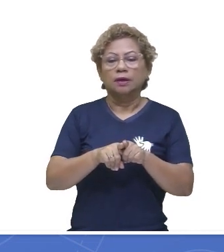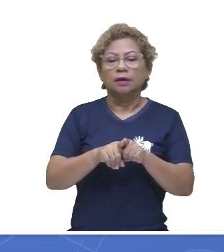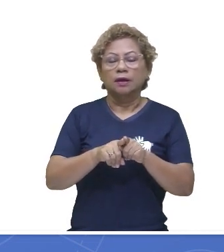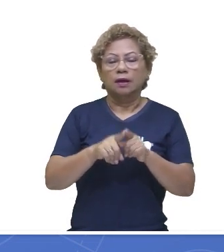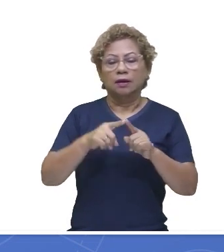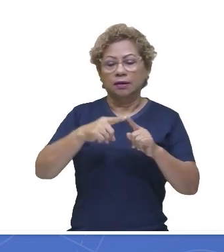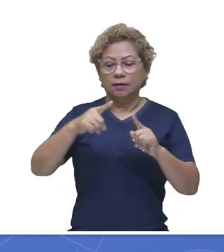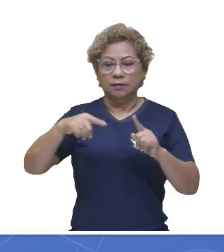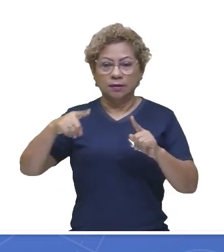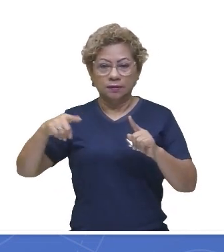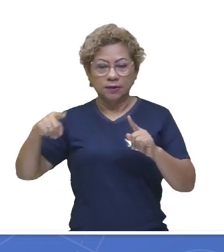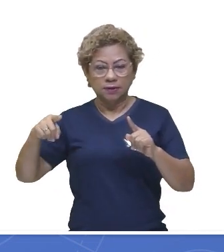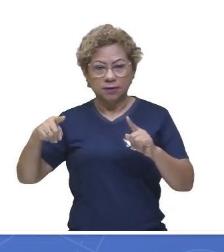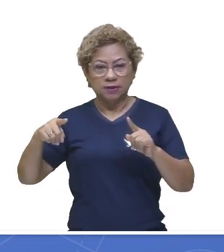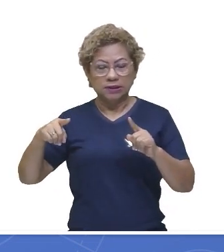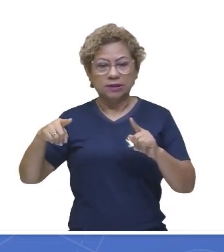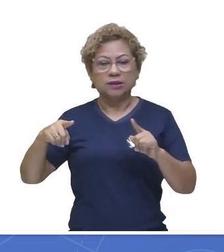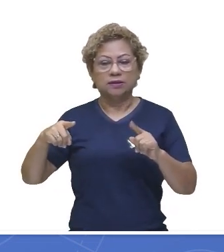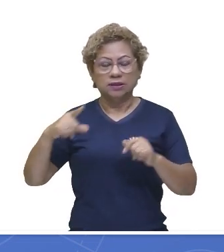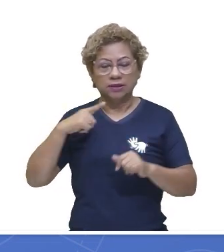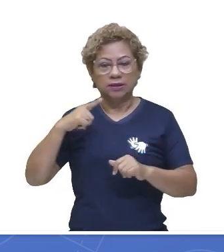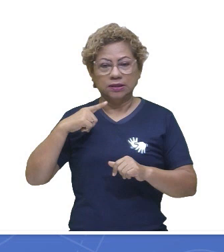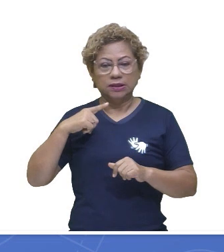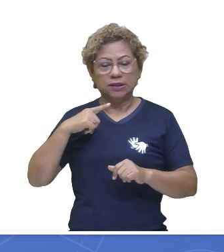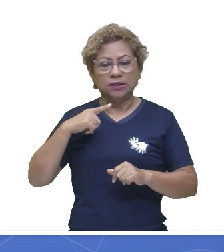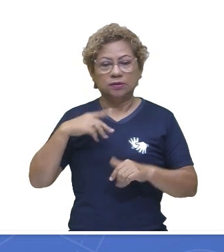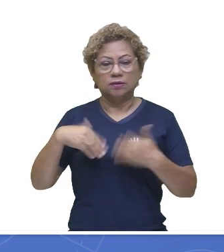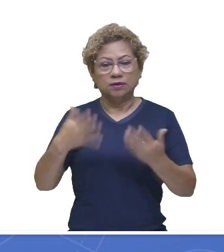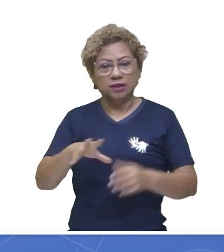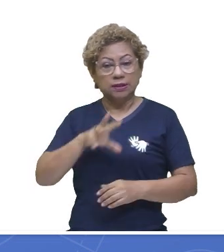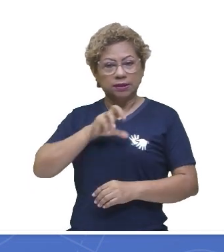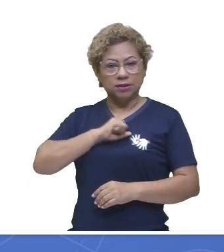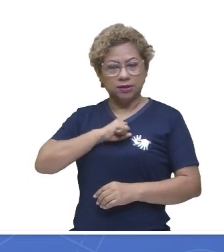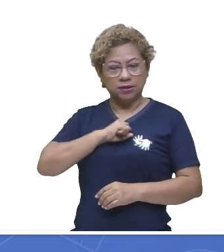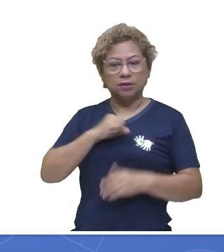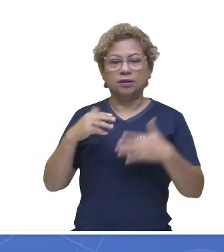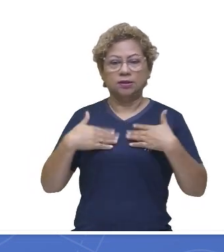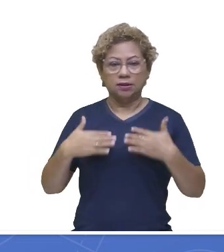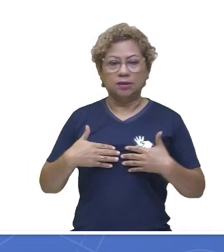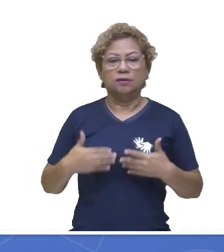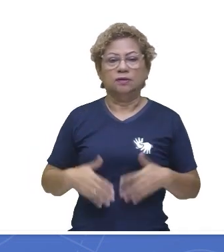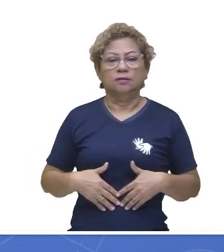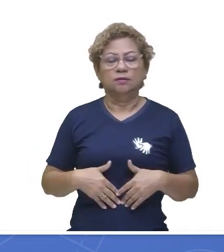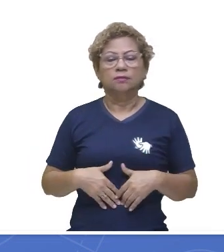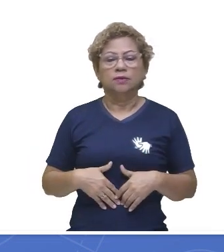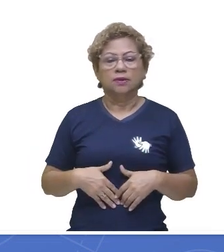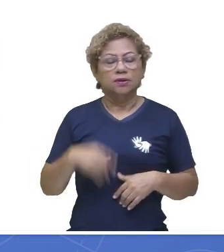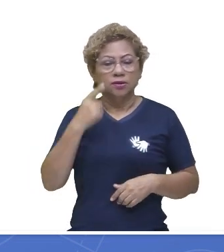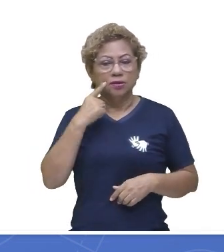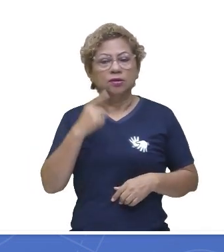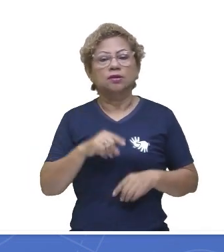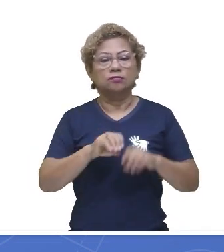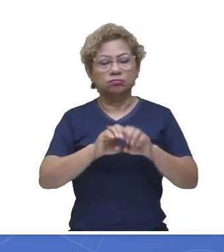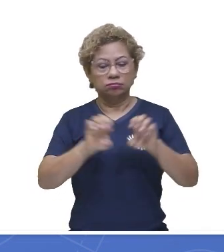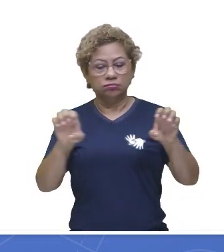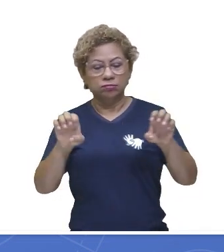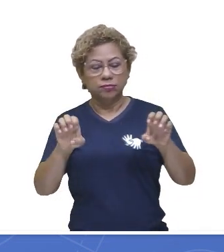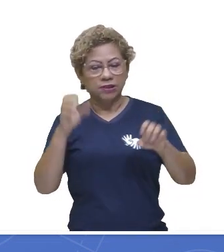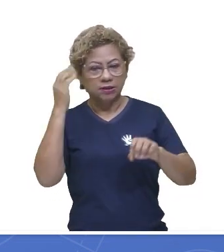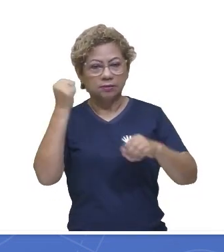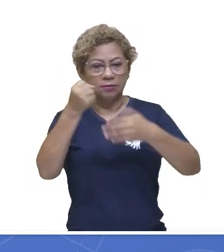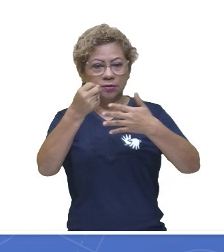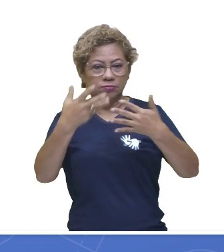este corpo ao receber essa quantidade de calor. Tá? Matematicamente, nós podemos definir então